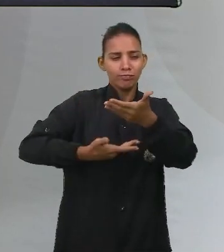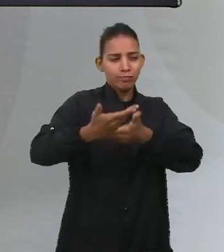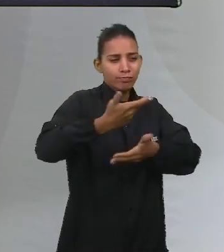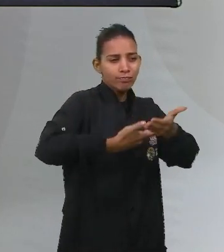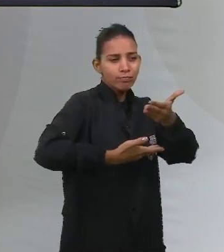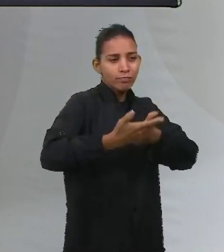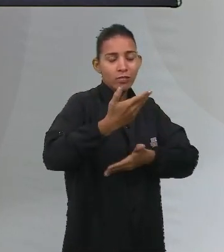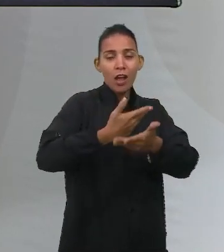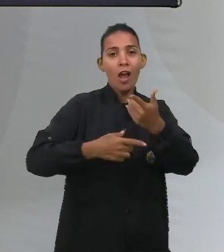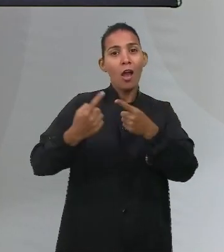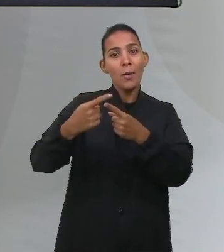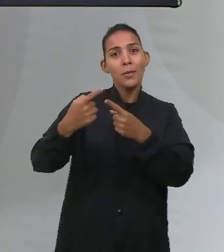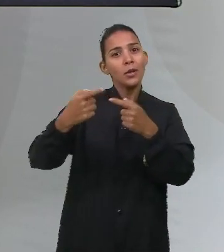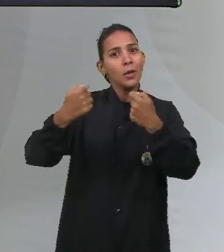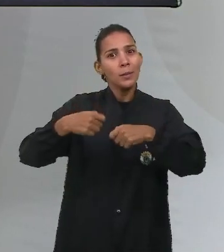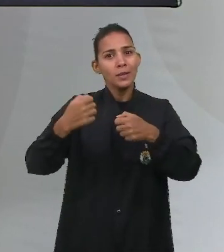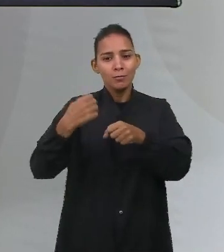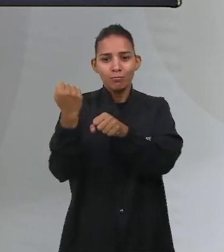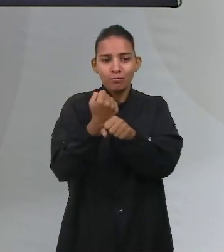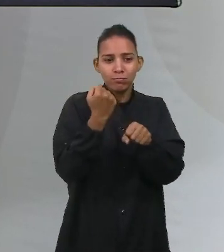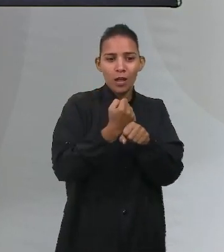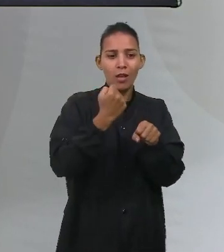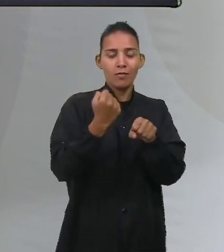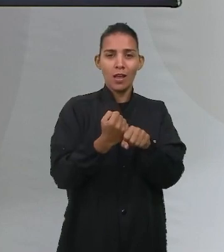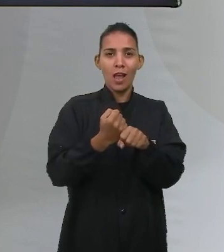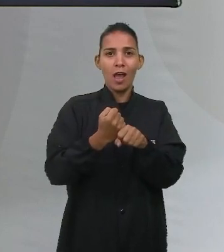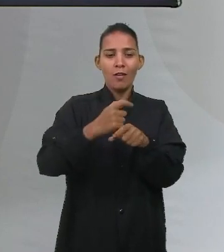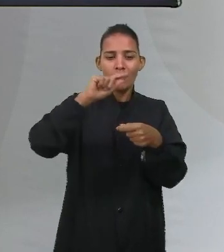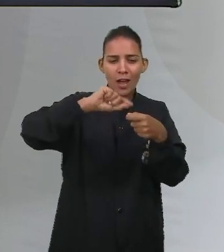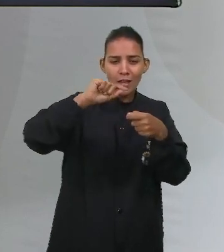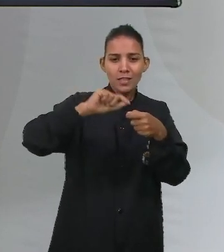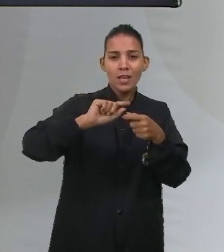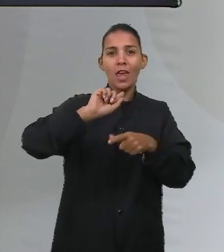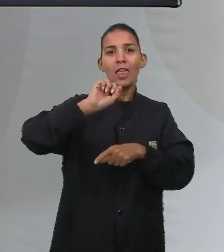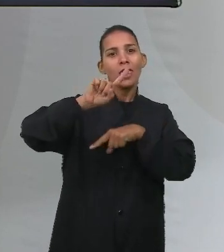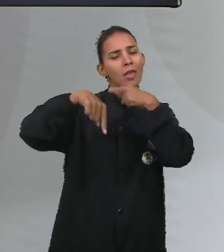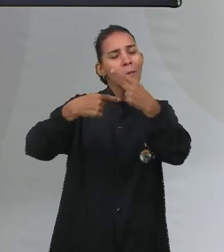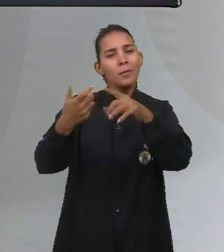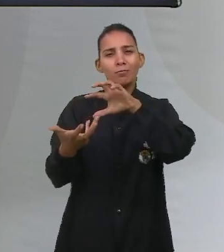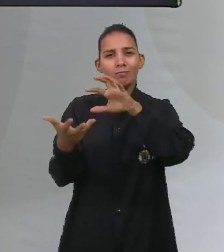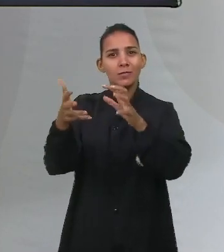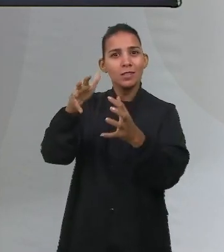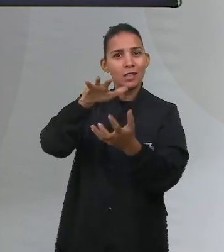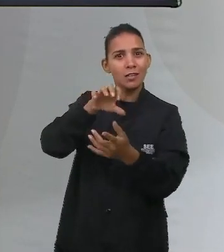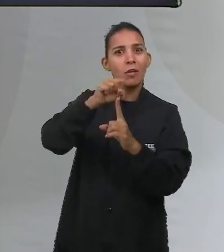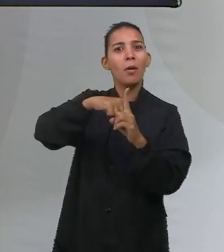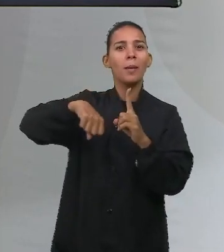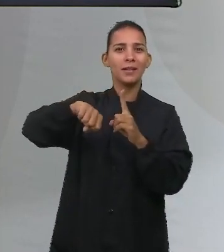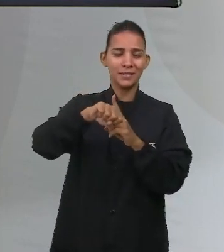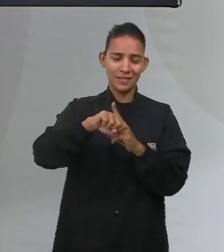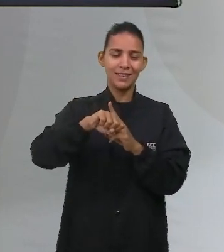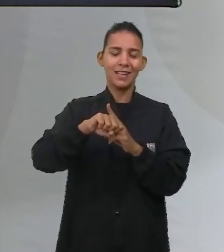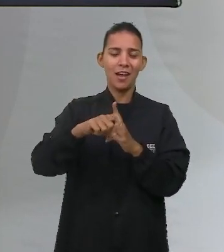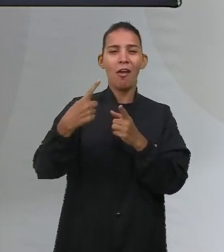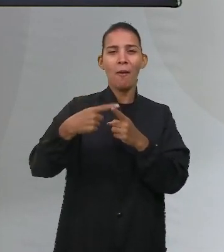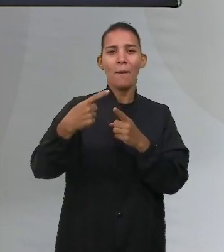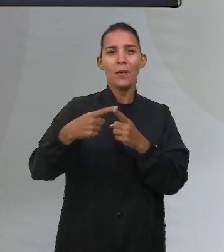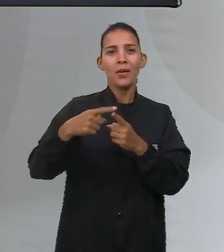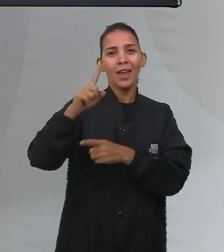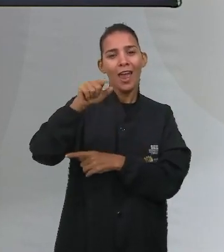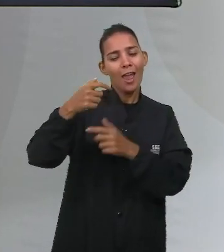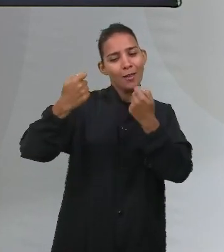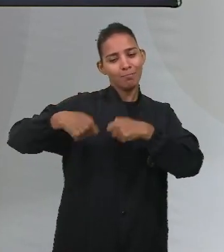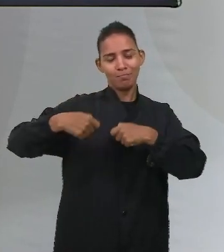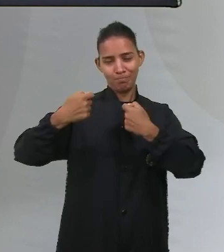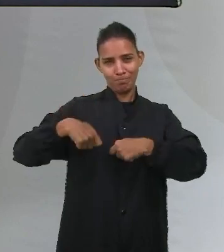elaborar, construir, modificar a realidade com a finalidade de atender, volto a frisar, a sua